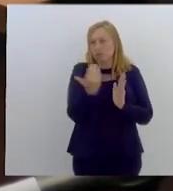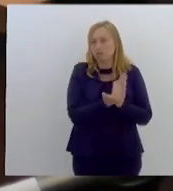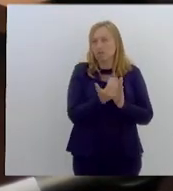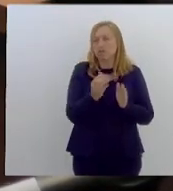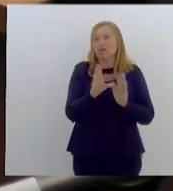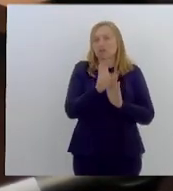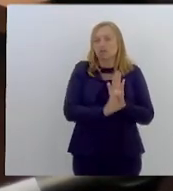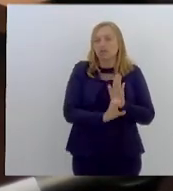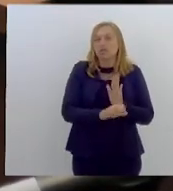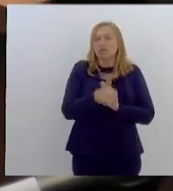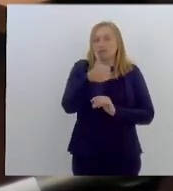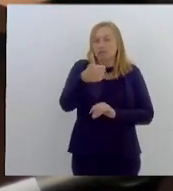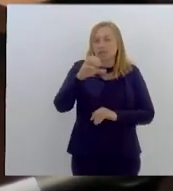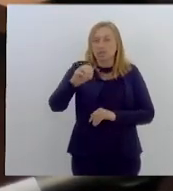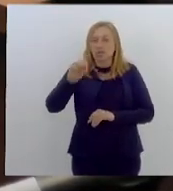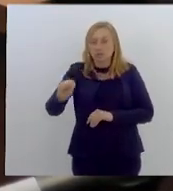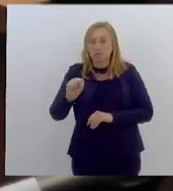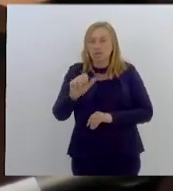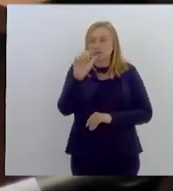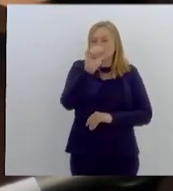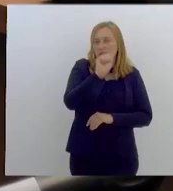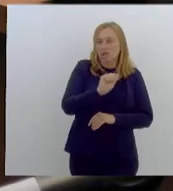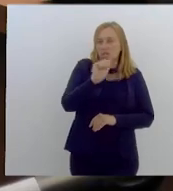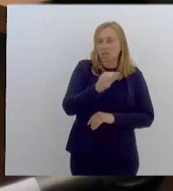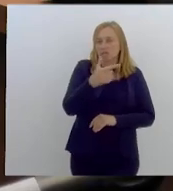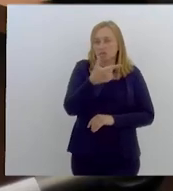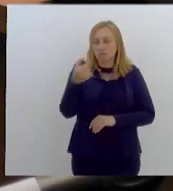emenda constitucional 38, que é de agosto de 20.